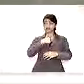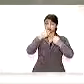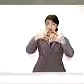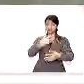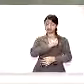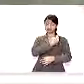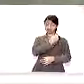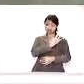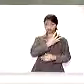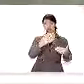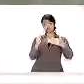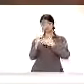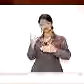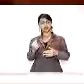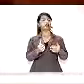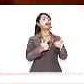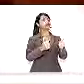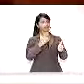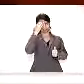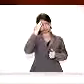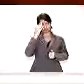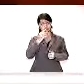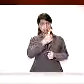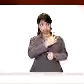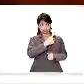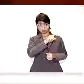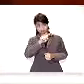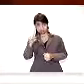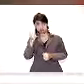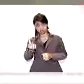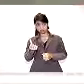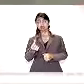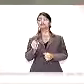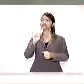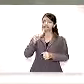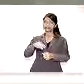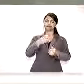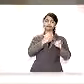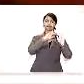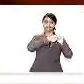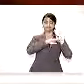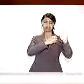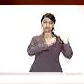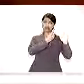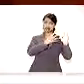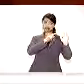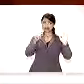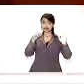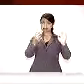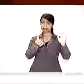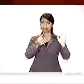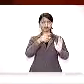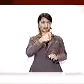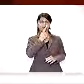16 Ah então é eu falei 14 ao 16 é que dito 14 e 15 então